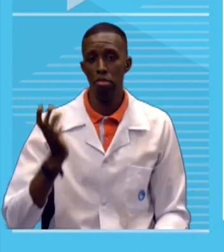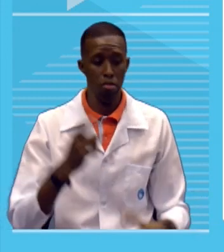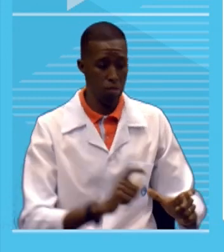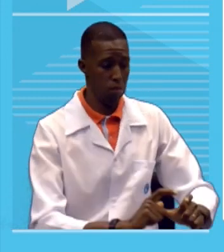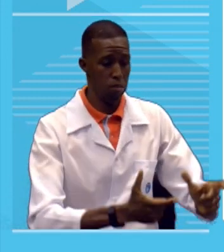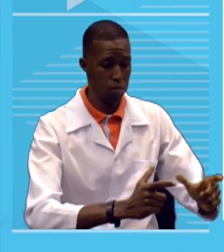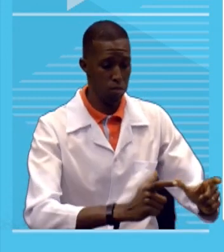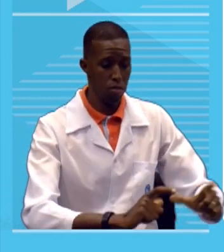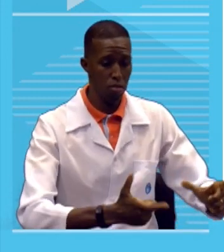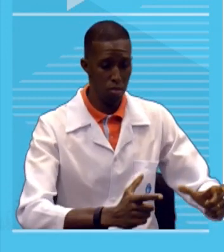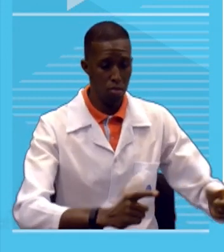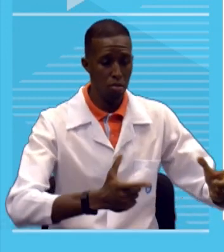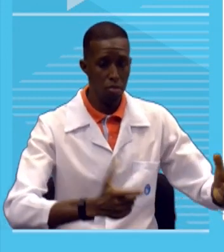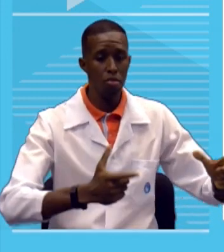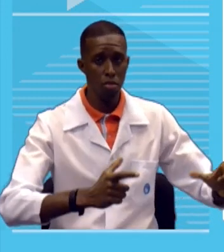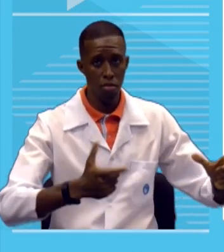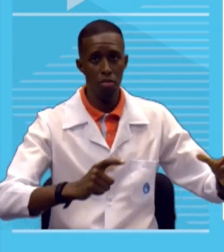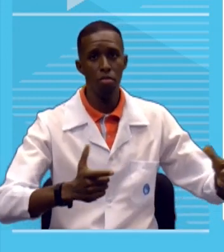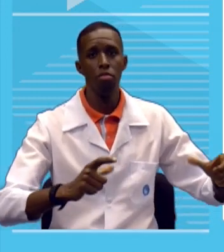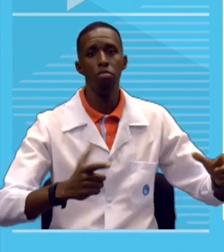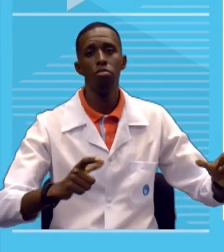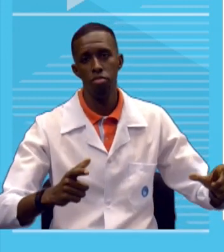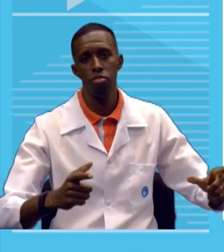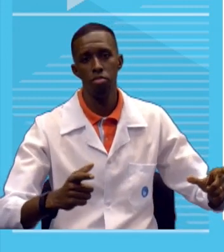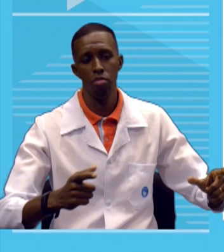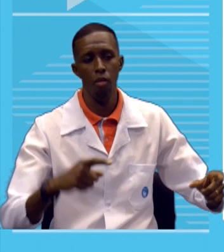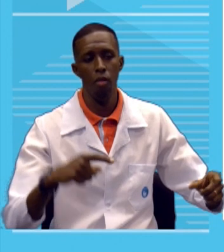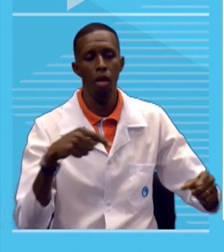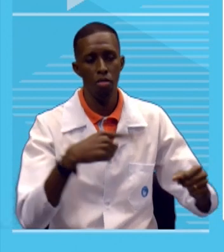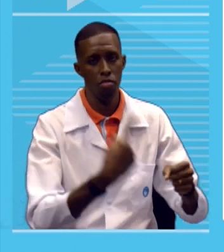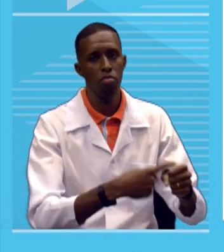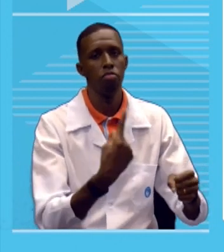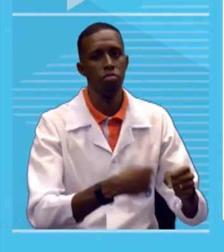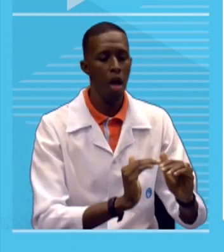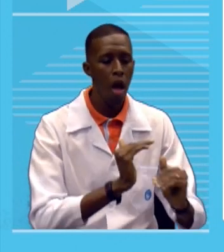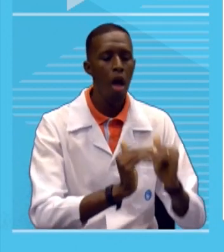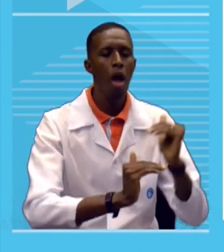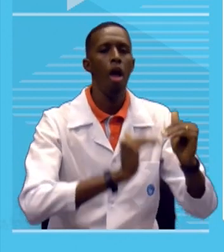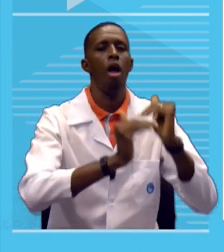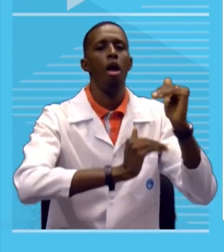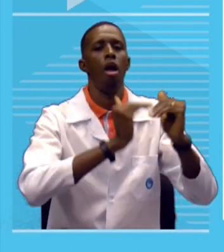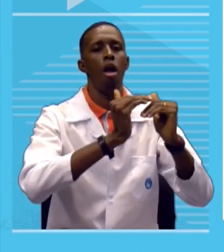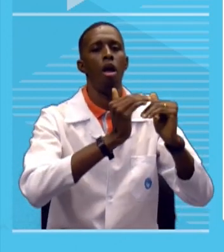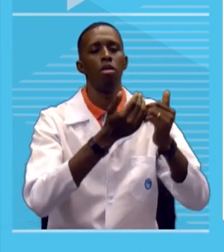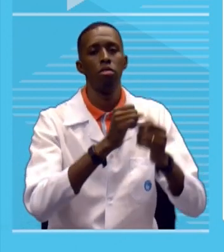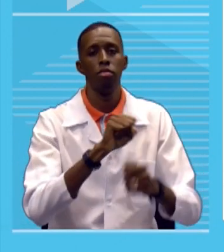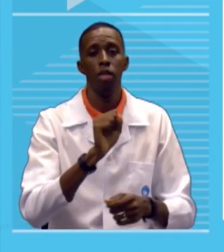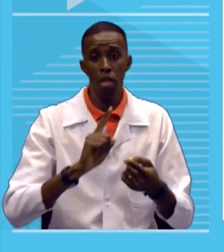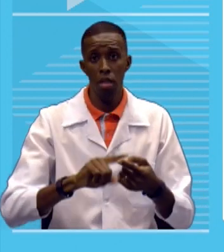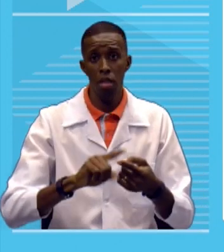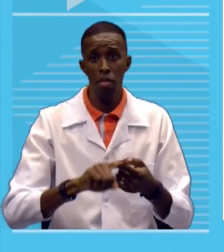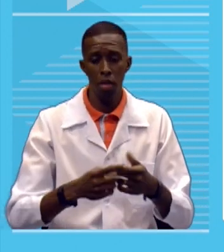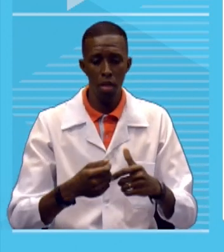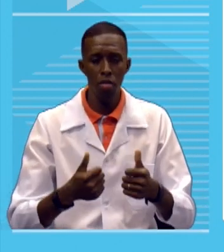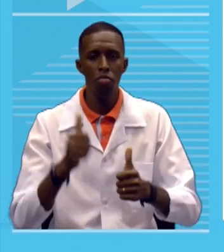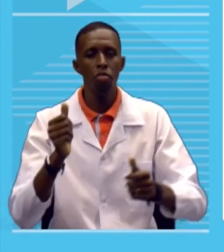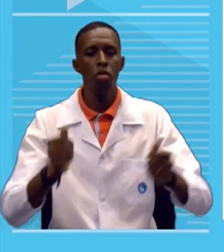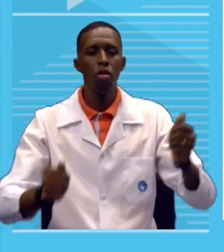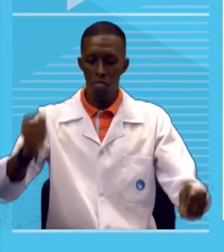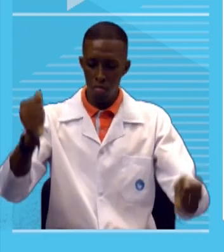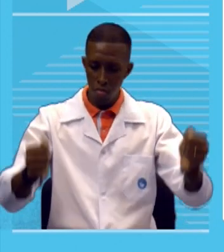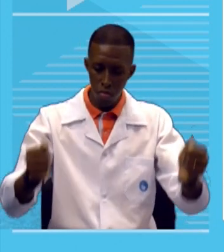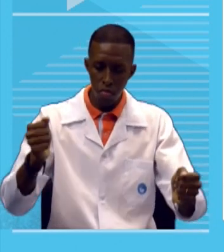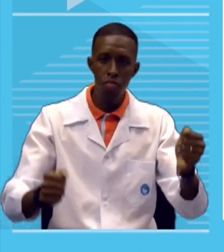Brasil. O desenvolvimento, pelo menos, foi preciso, né? Tem um desenvolvimento maior do transporte, das